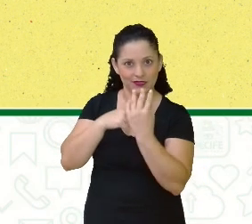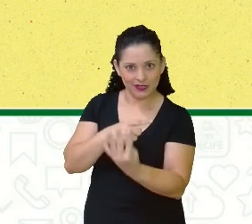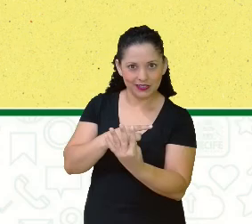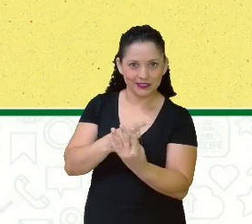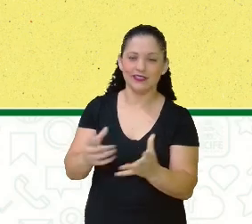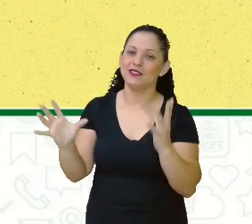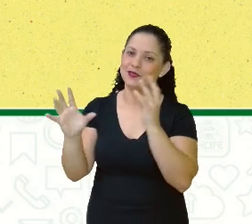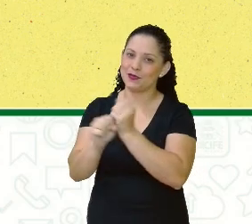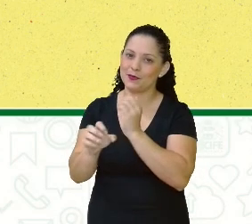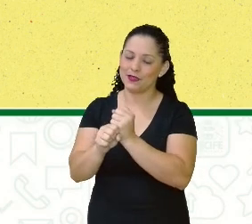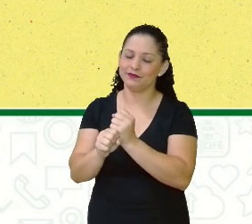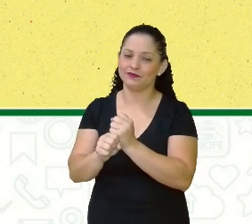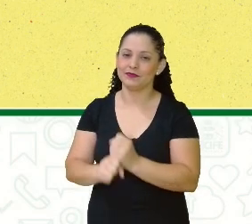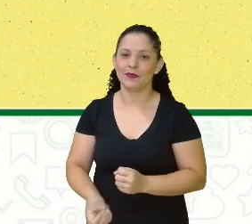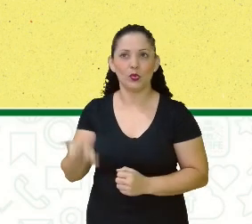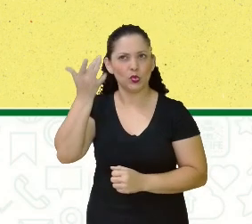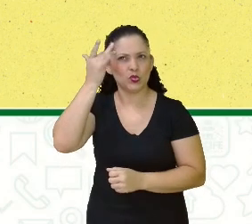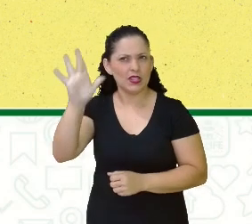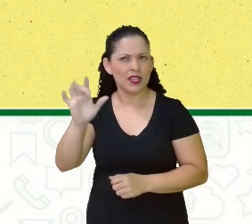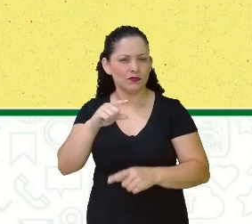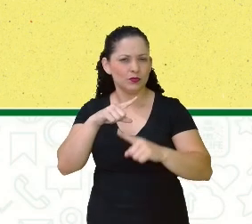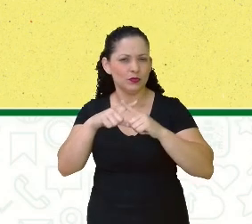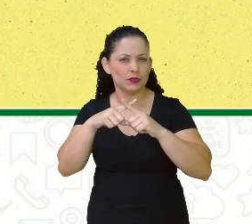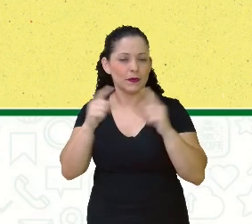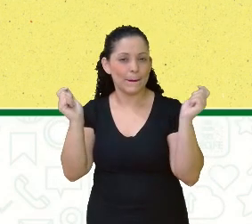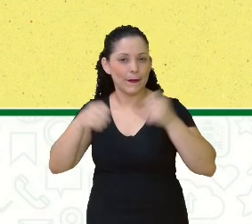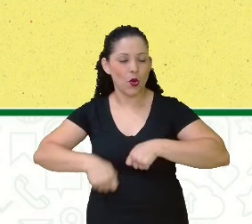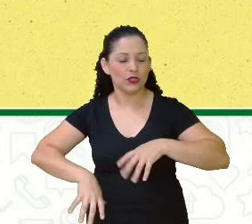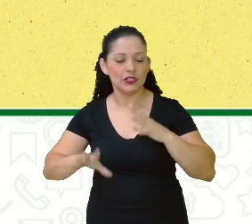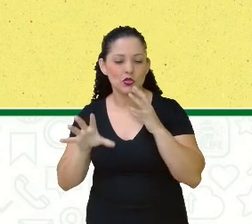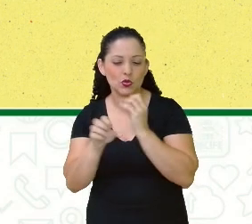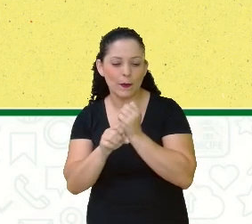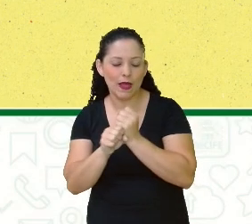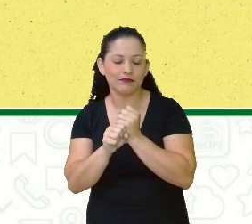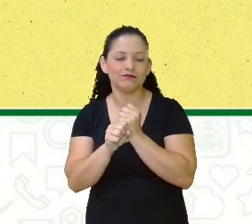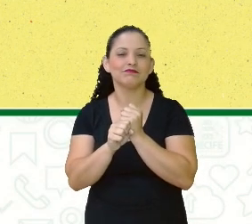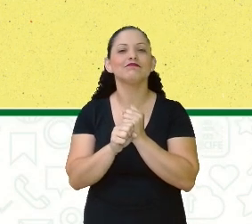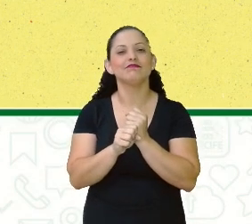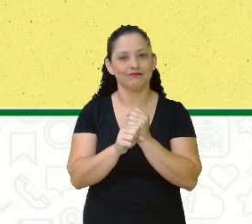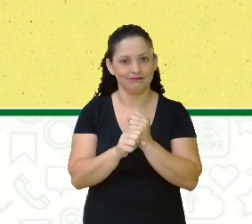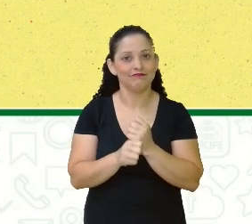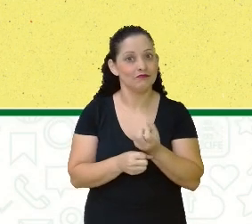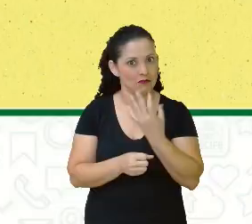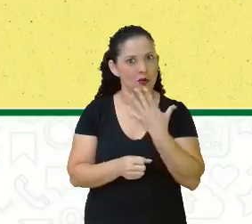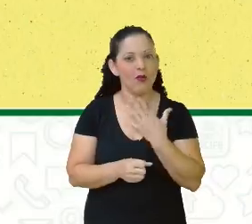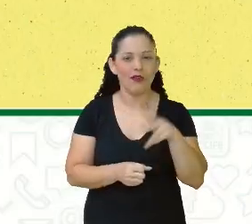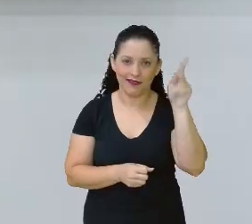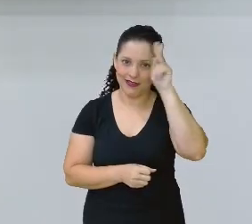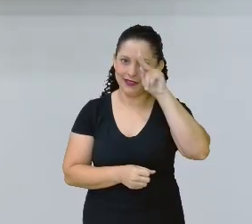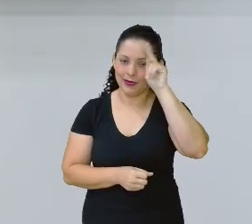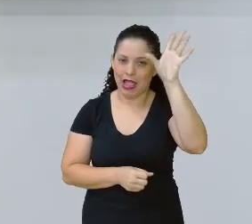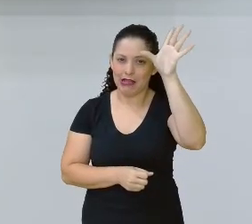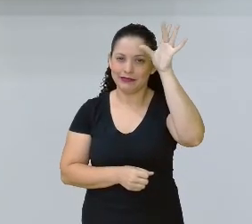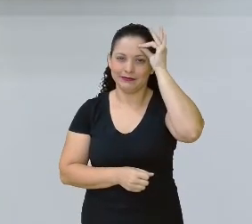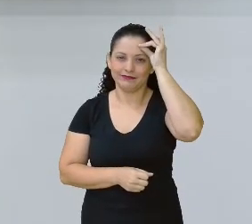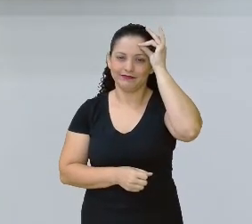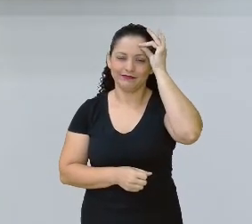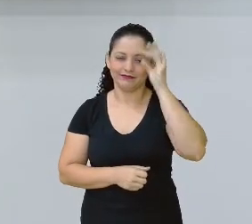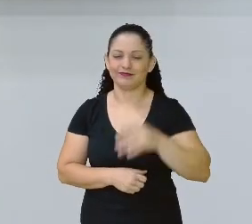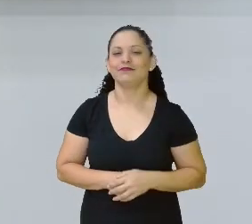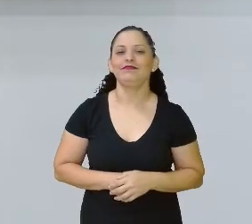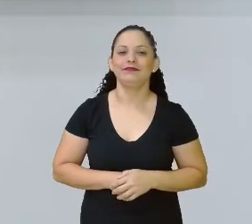não domino a multiplicação, eu posso somar? Então, é bom lembrar, tá? E aí eu